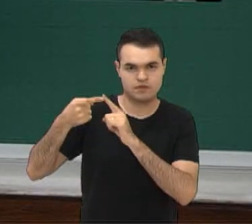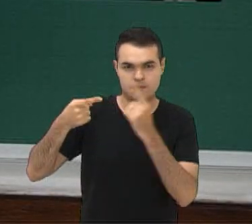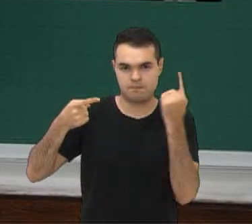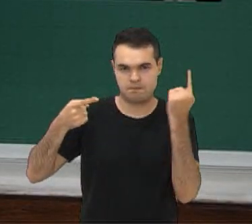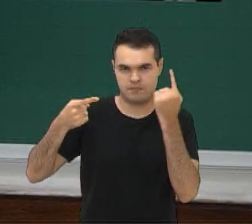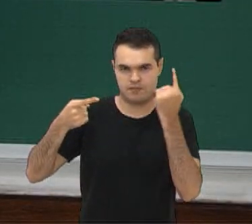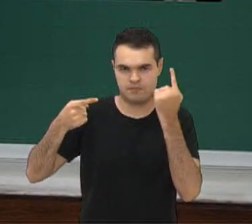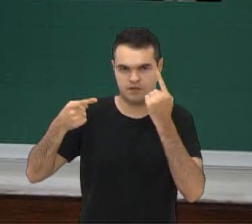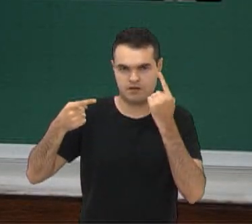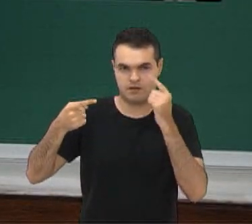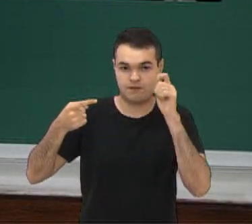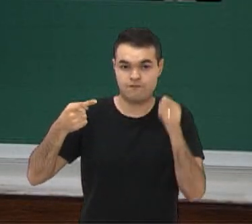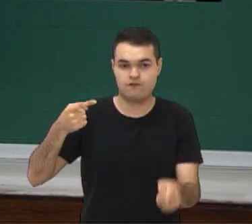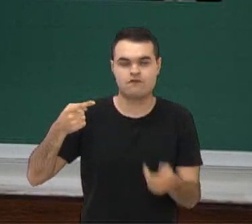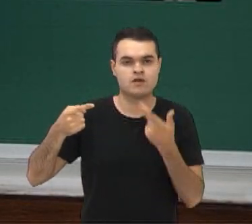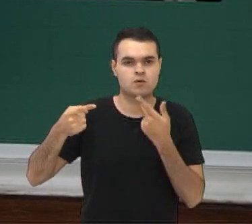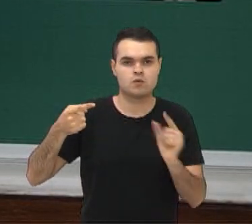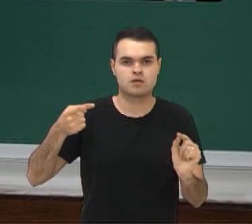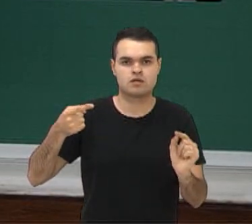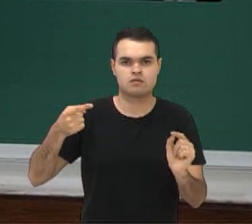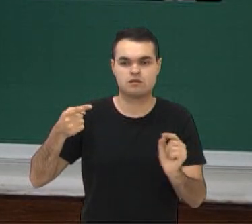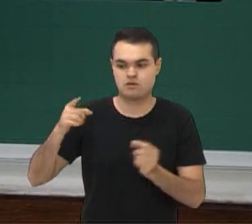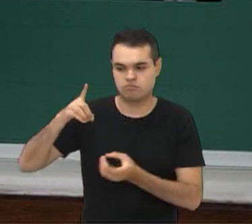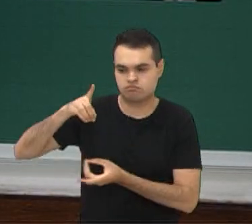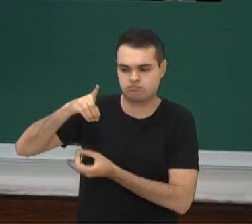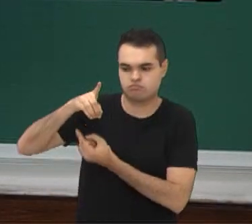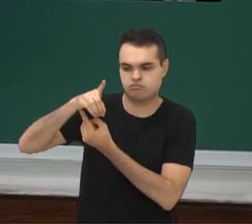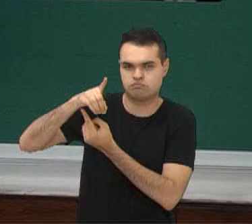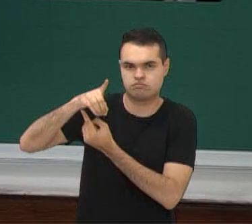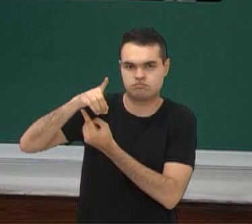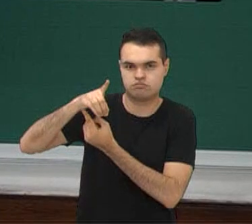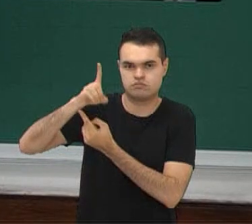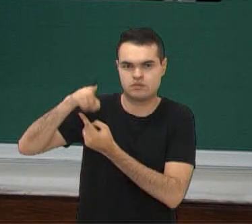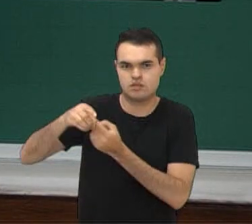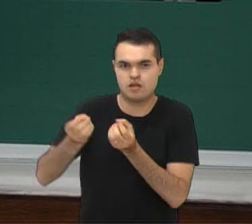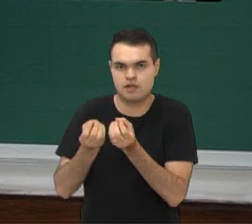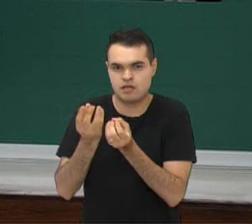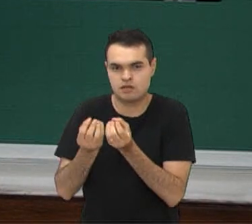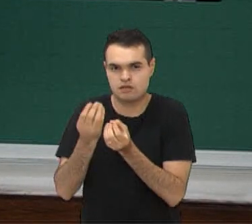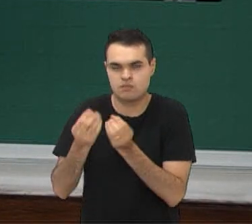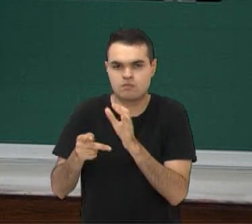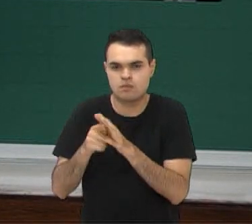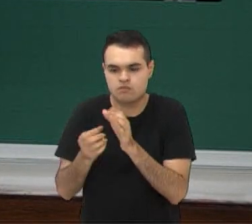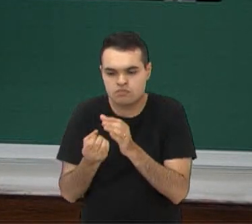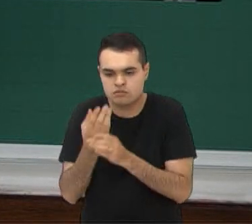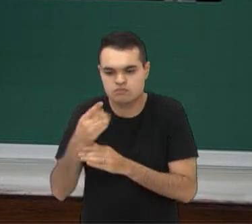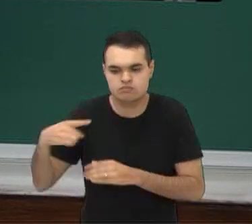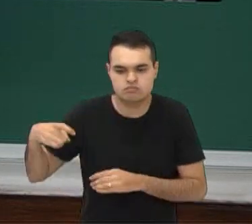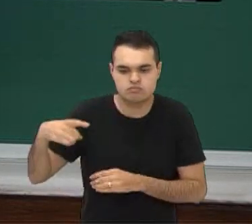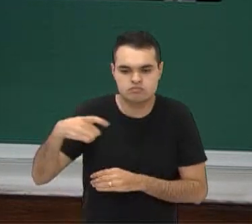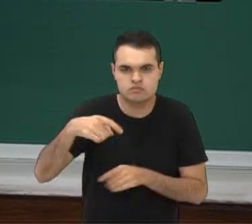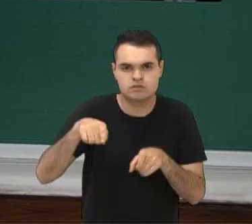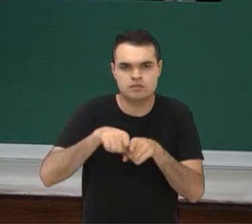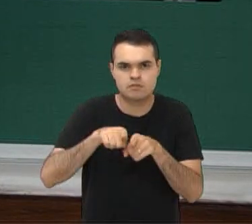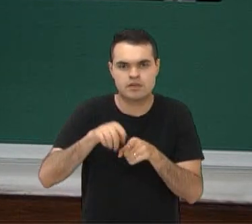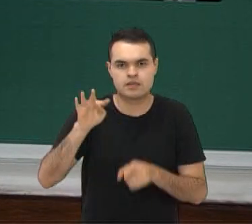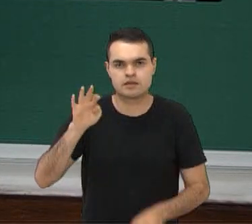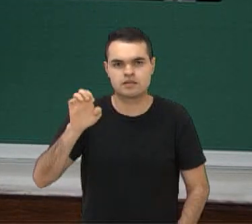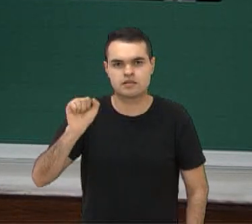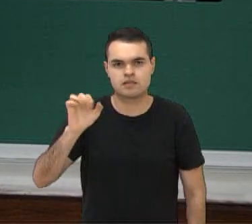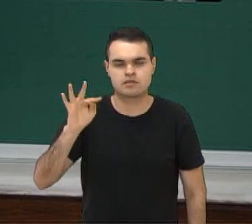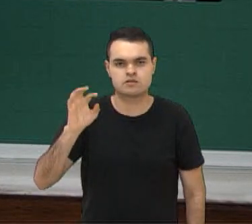primeira afirmativa está dizendo o seguinte: a próstata é a glândula responsável pela produção dos espermatozoides e da